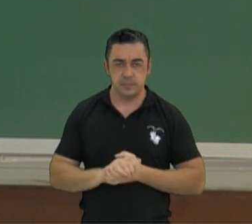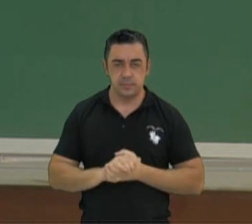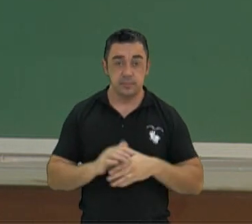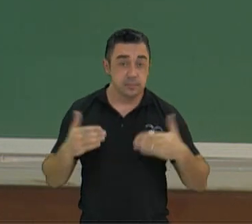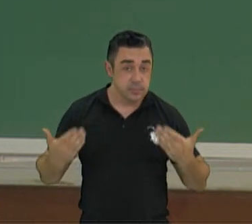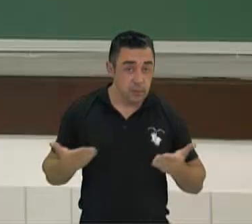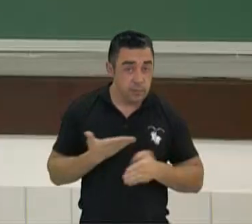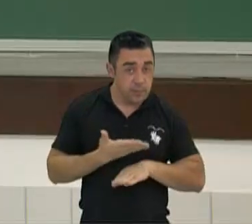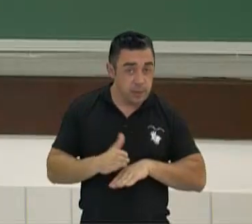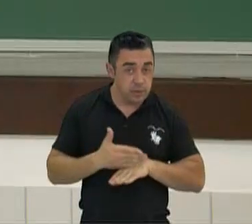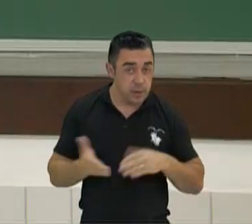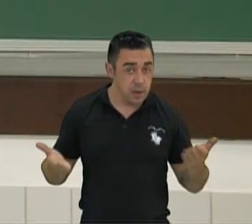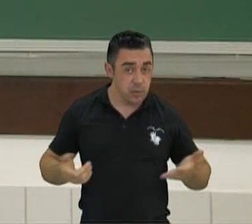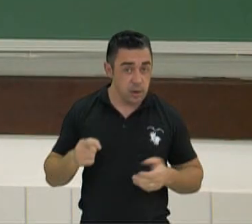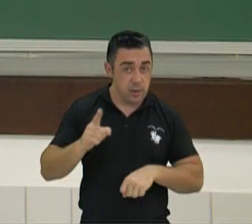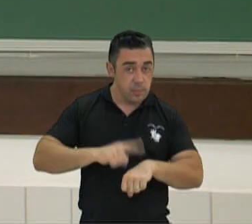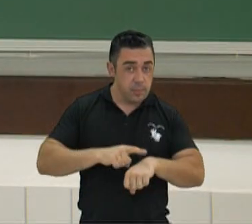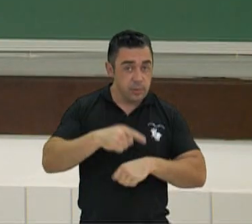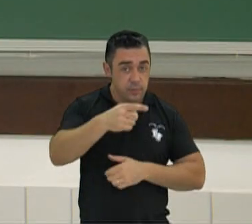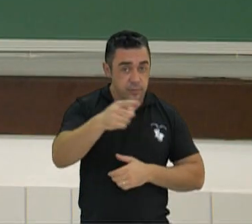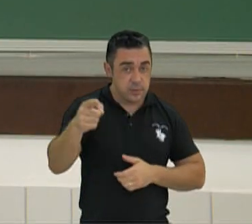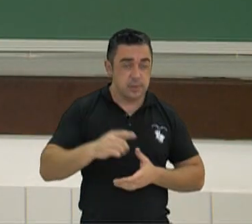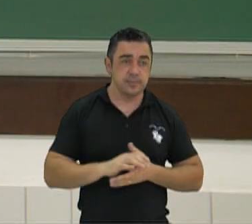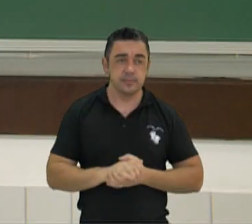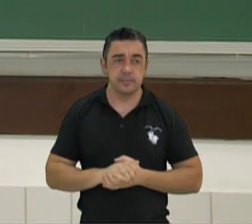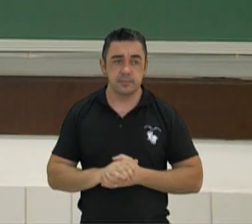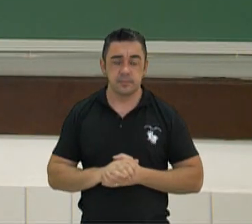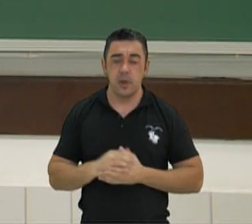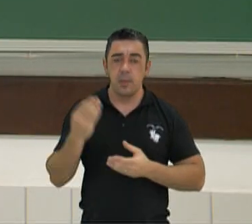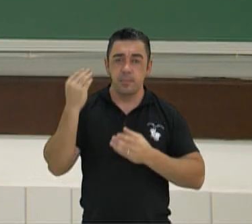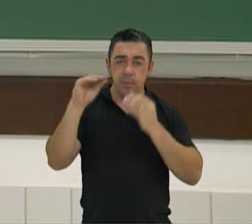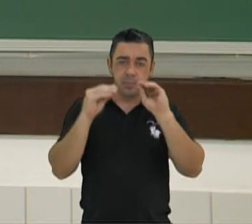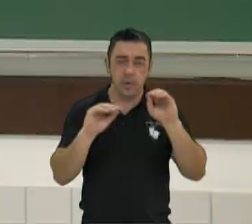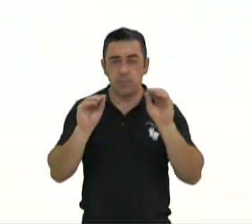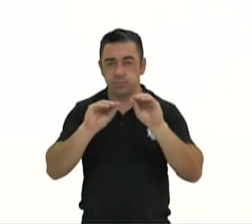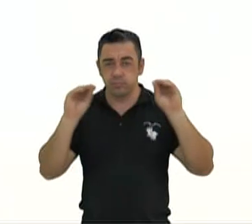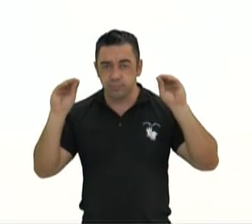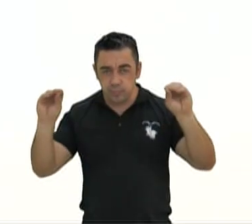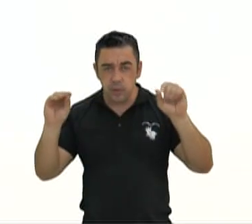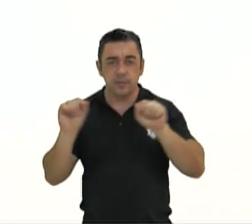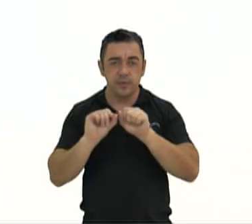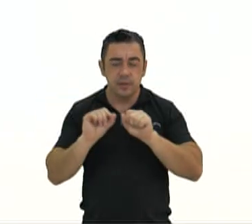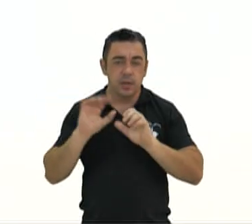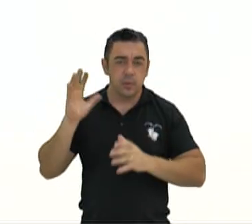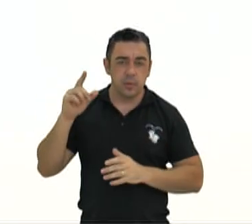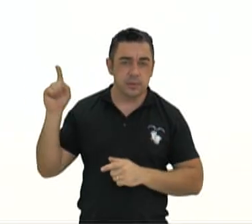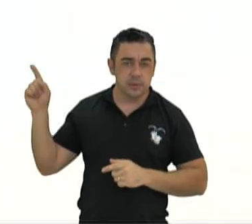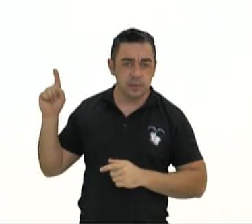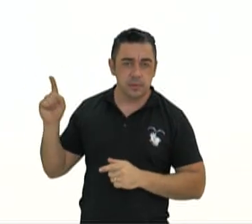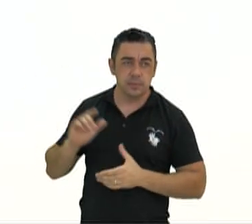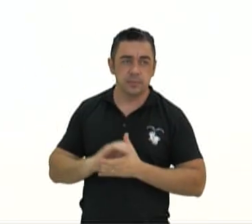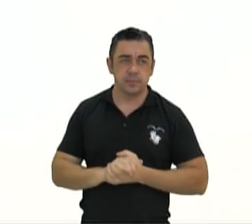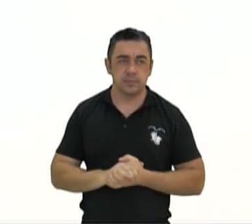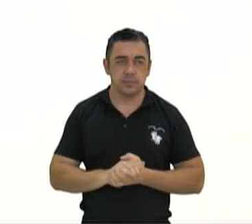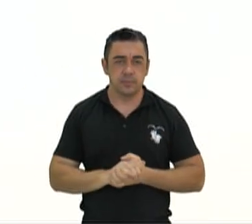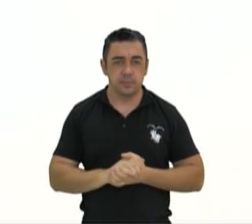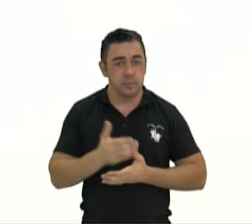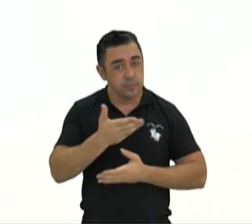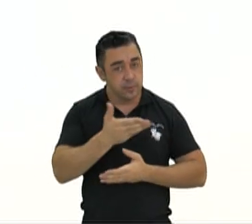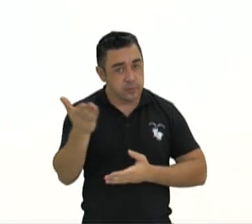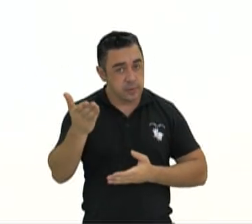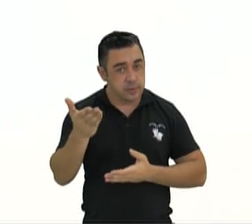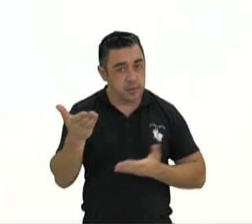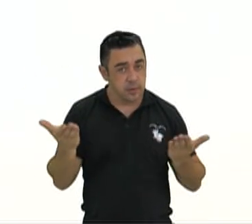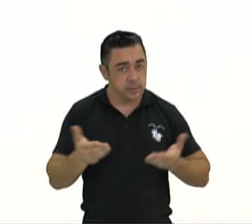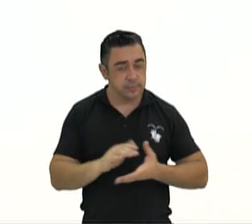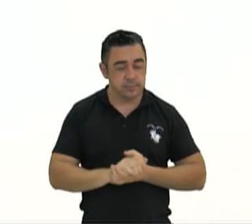Então, vamos lá. Agora é a sua vez. Complete as seguintes equações envolvendo as reações de alceno. É com